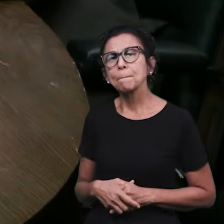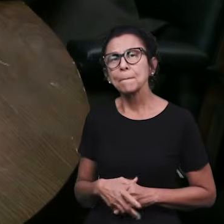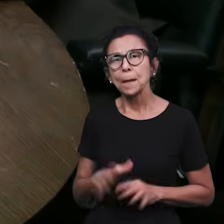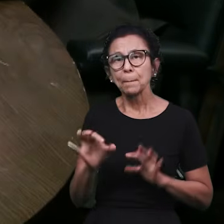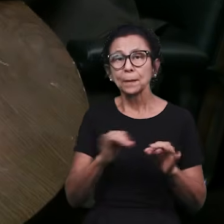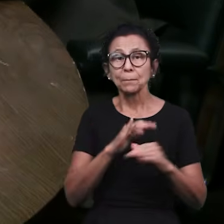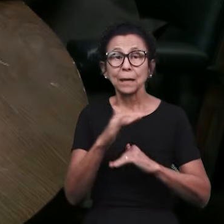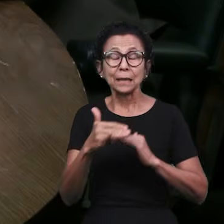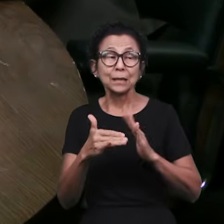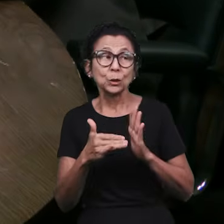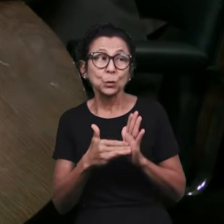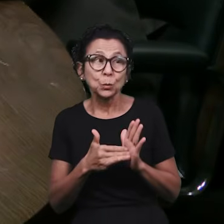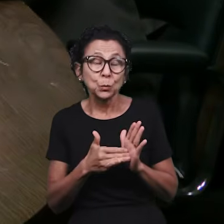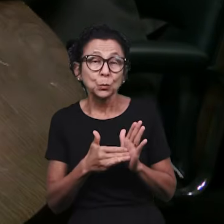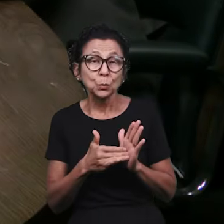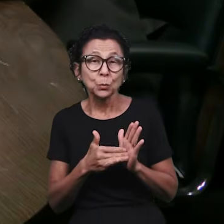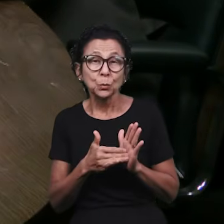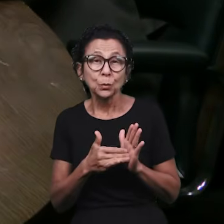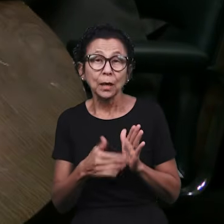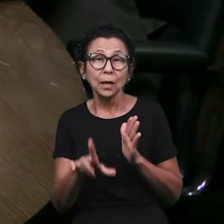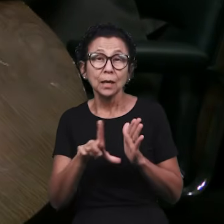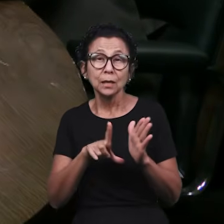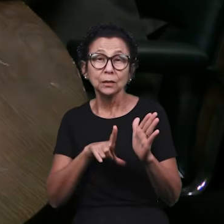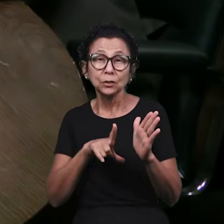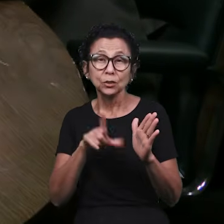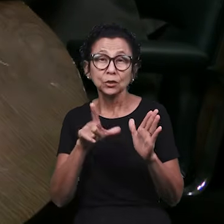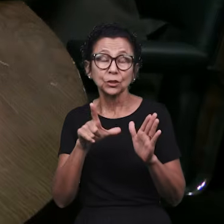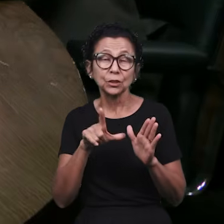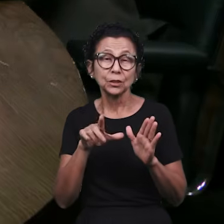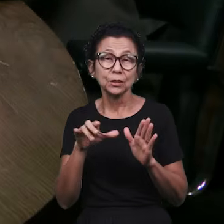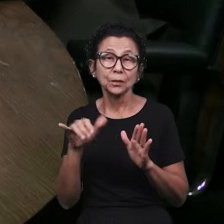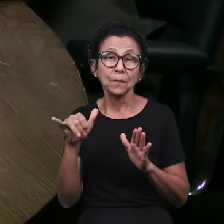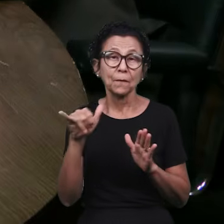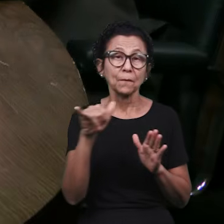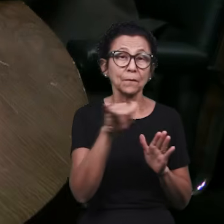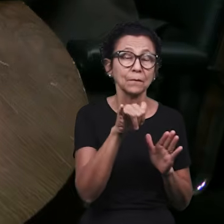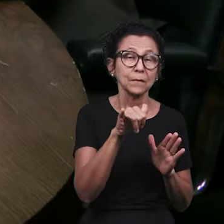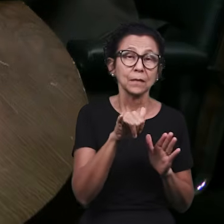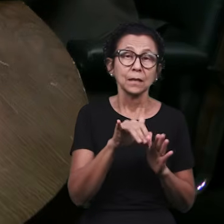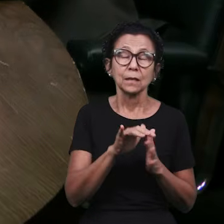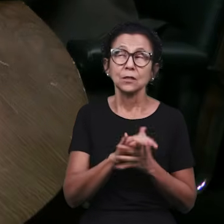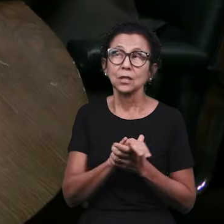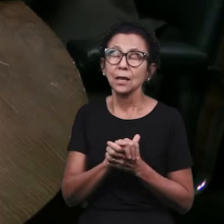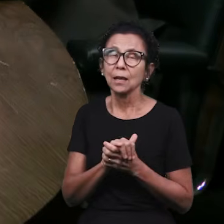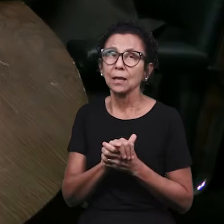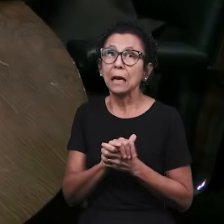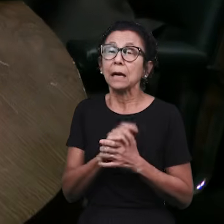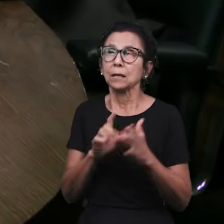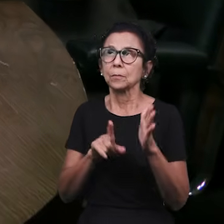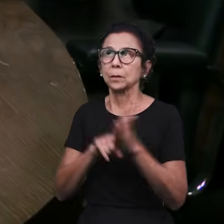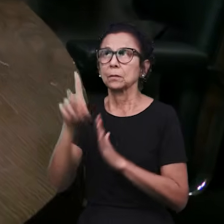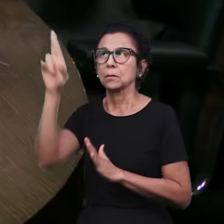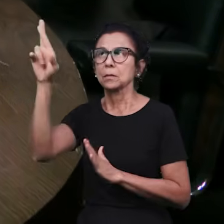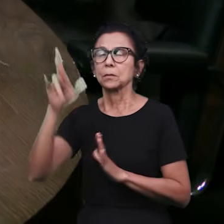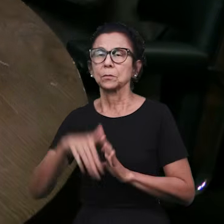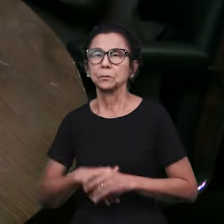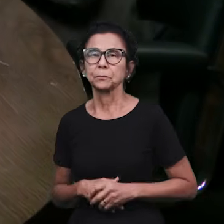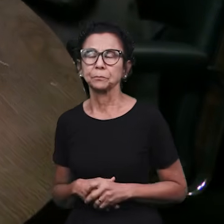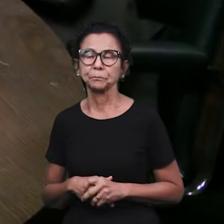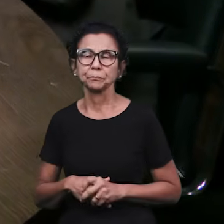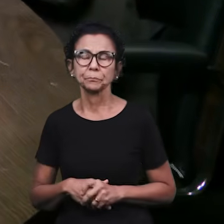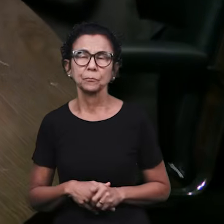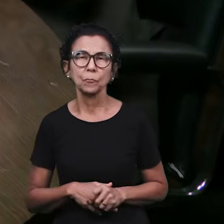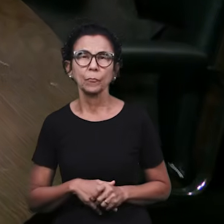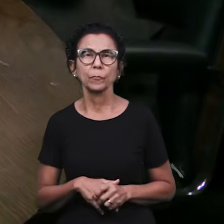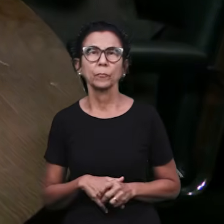no finalzinho, eu vou ler um texto aqui, lembra de consultar o é Senhor. importante ler esse texto, vamos lá, Ezequiel 14, é